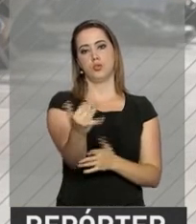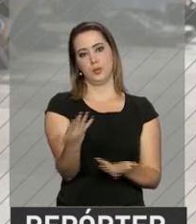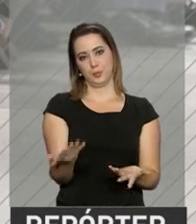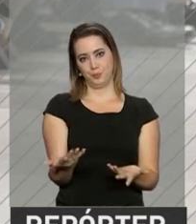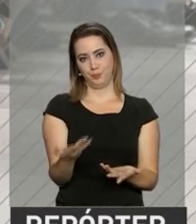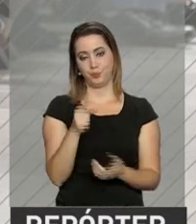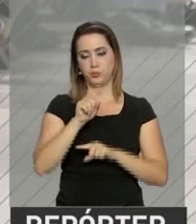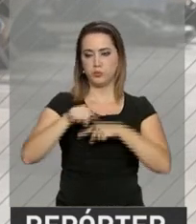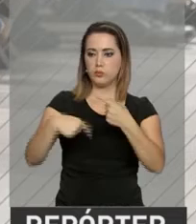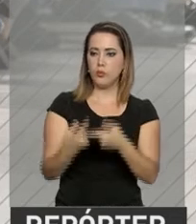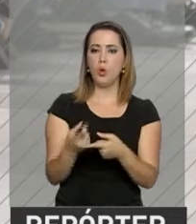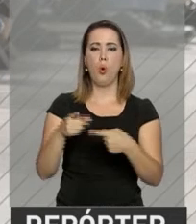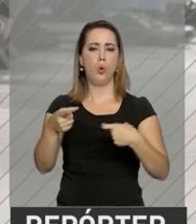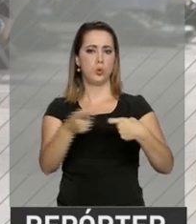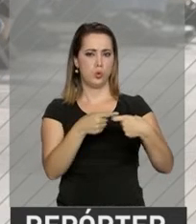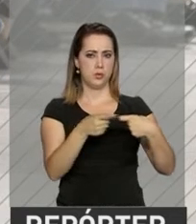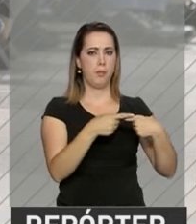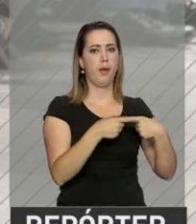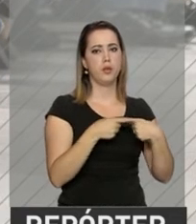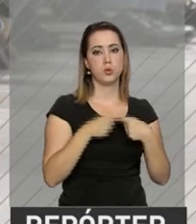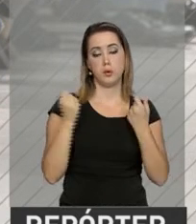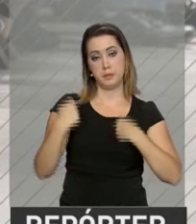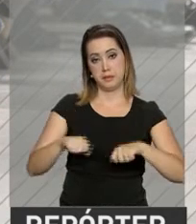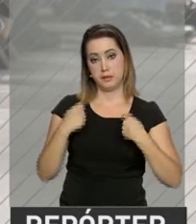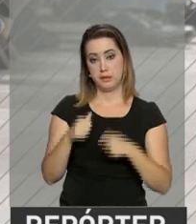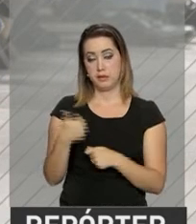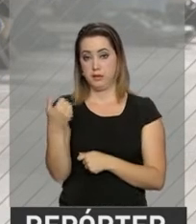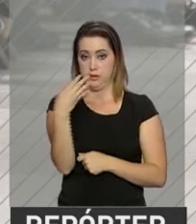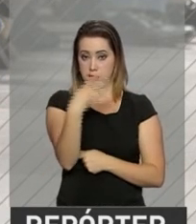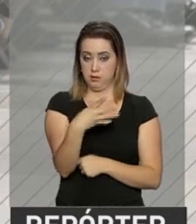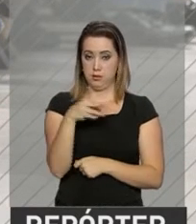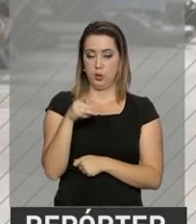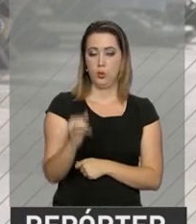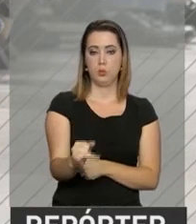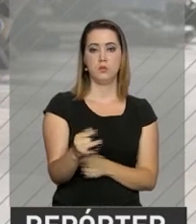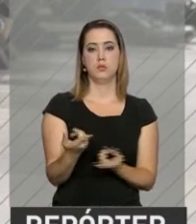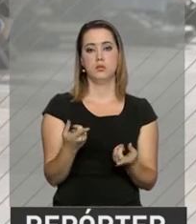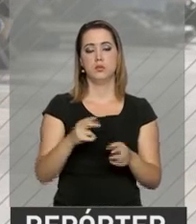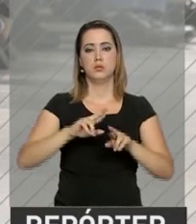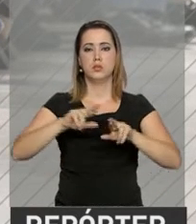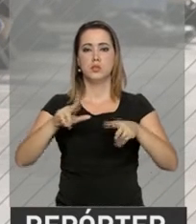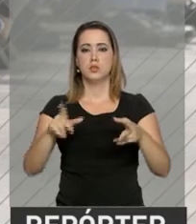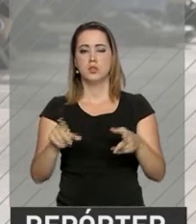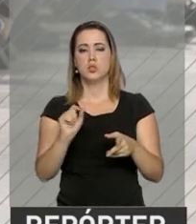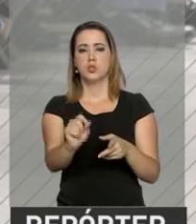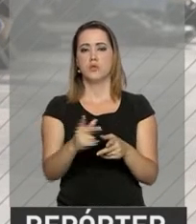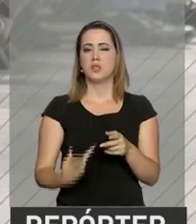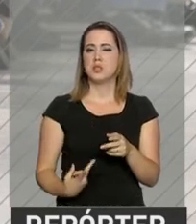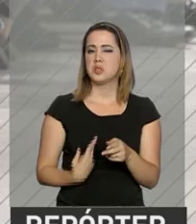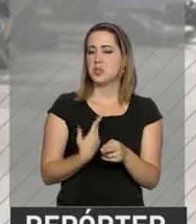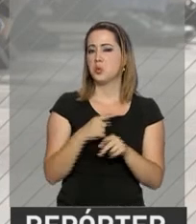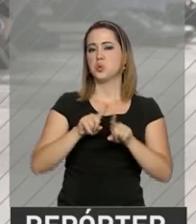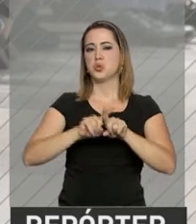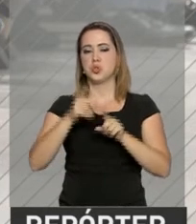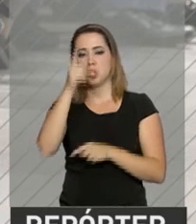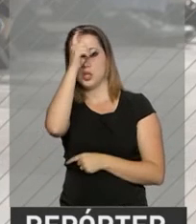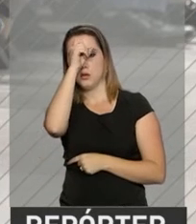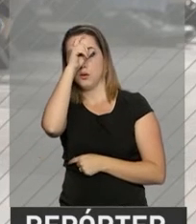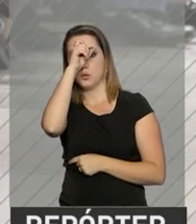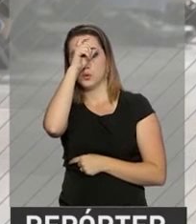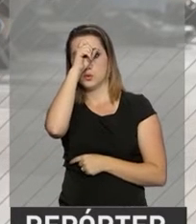consultas nas demais especialidades médicas 14 dias os procedimentos de alta complexidade e internação eletiva